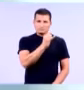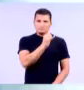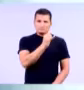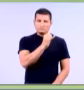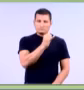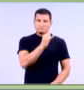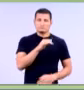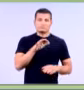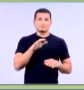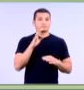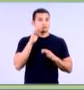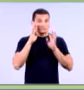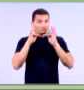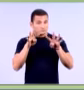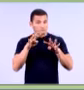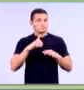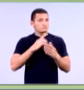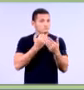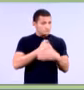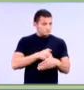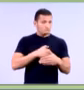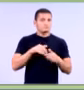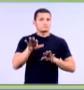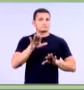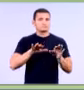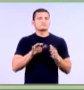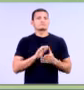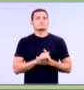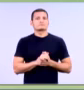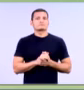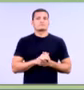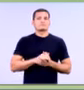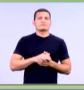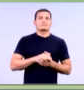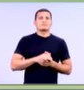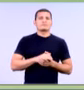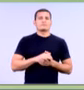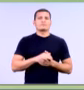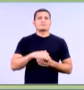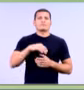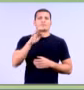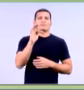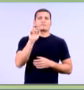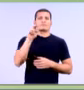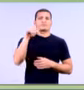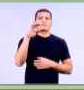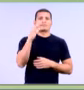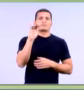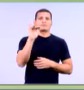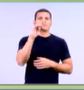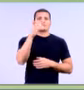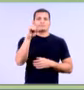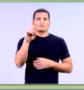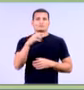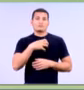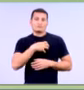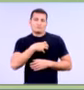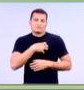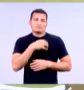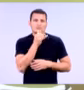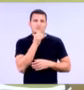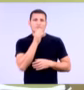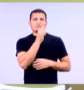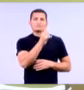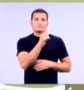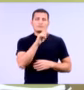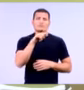prova sobre isso. E a função emotiva, professora Tayane, ela é usada principalmente por isso, né, por enfatizar